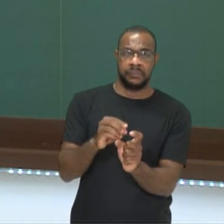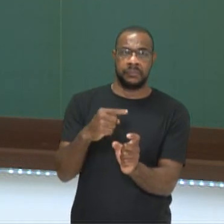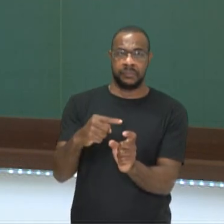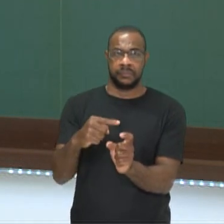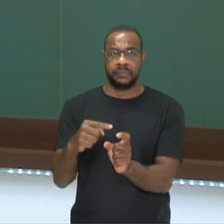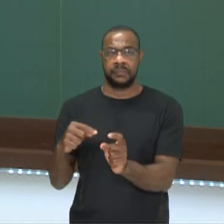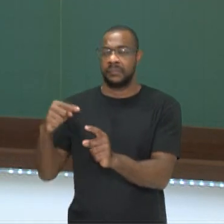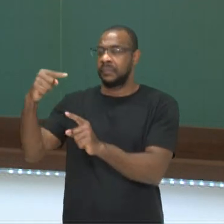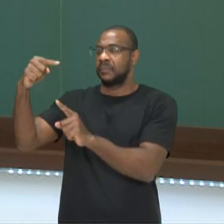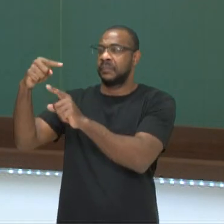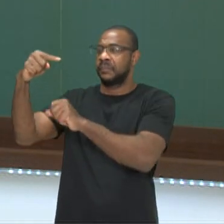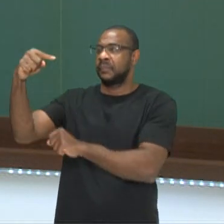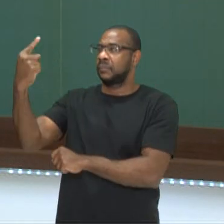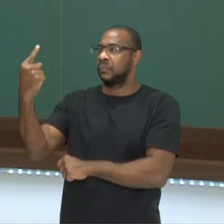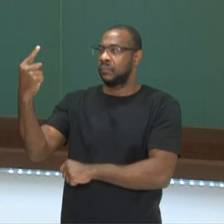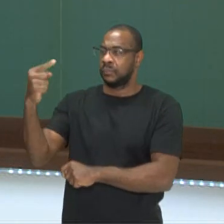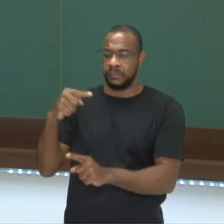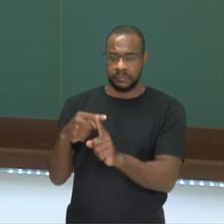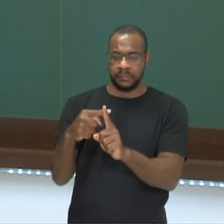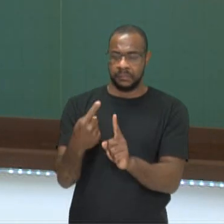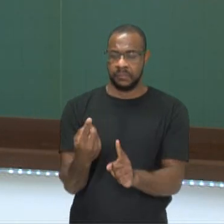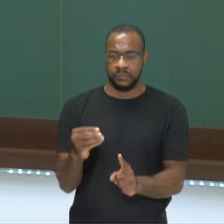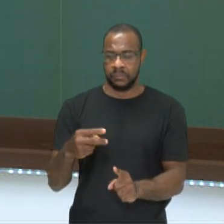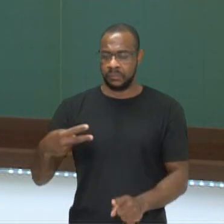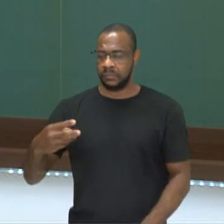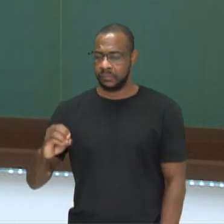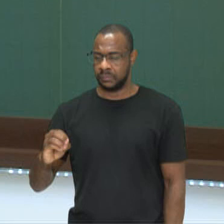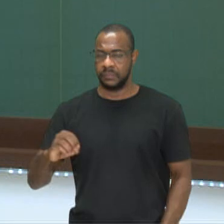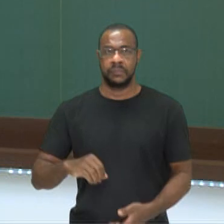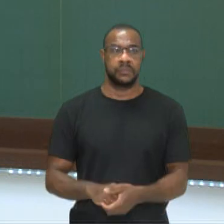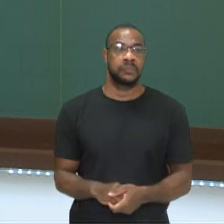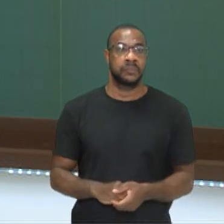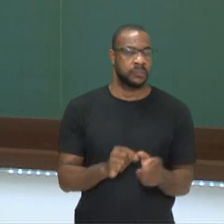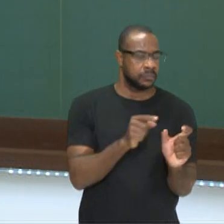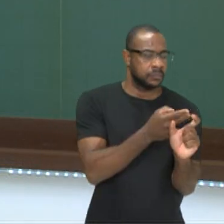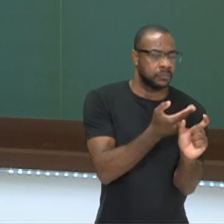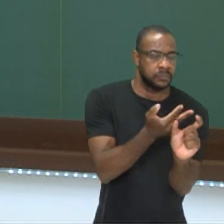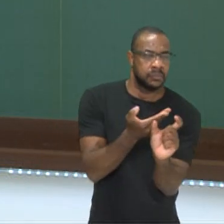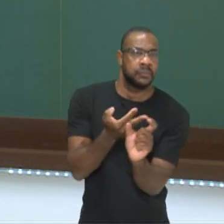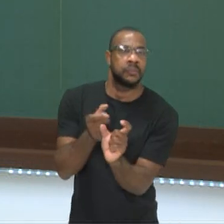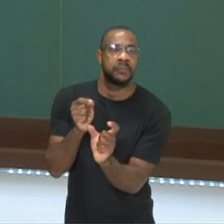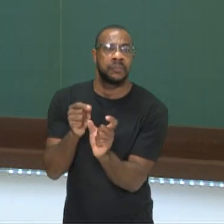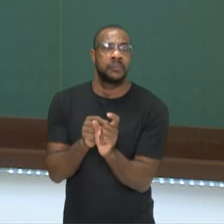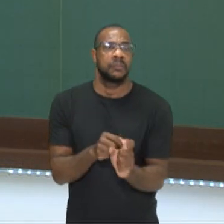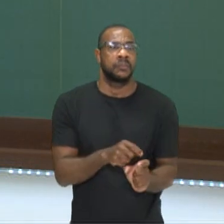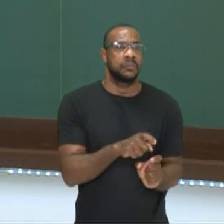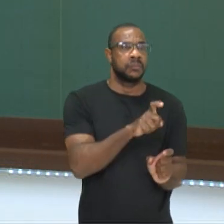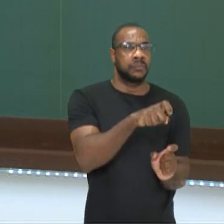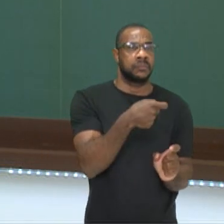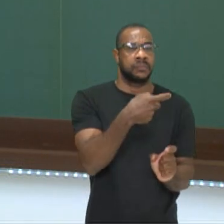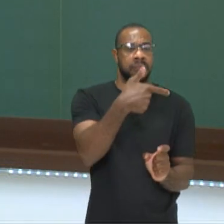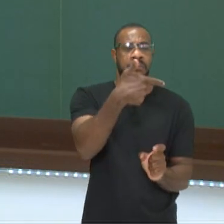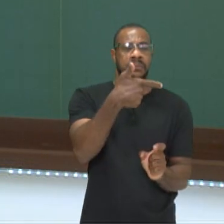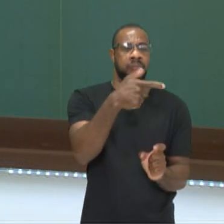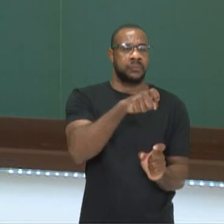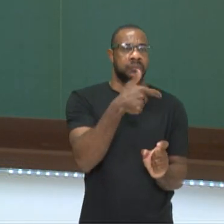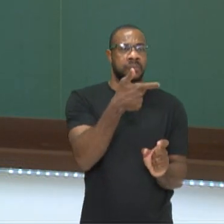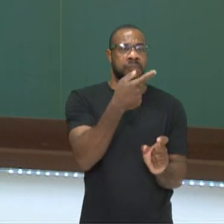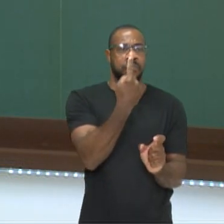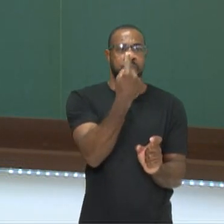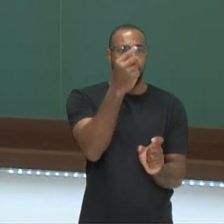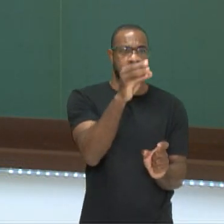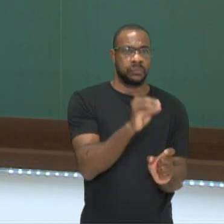0. E agora é só juntar o que for possível, ou seja, os termos que são semelhantes. Então, x ao quadrado só tem ele.